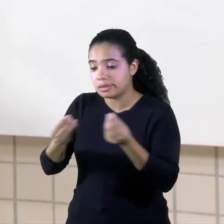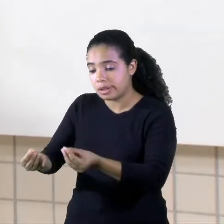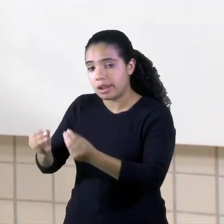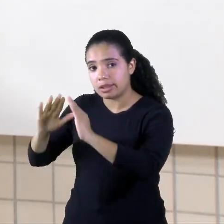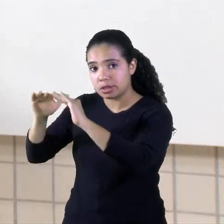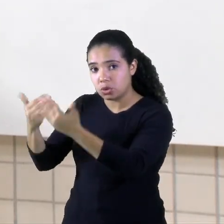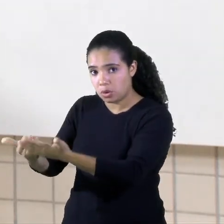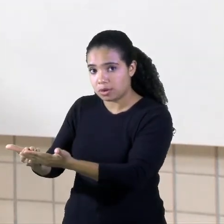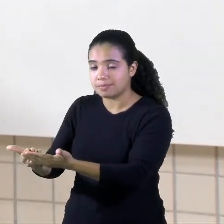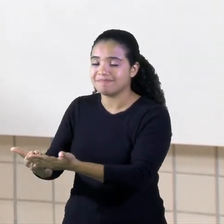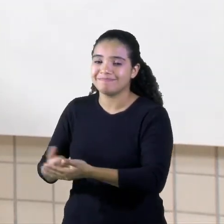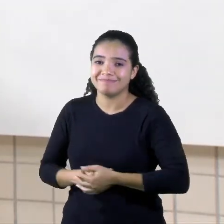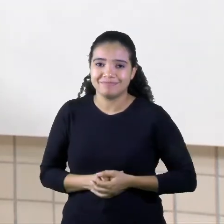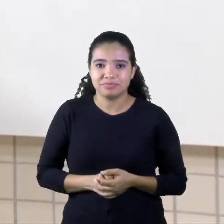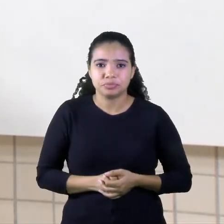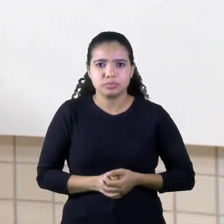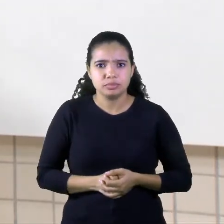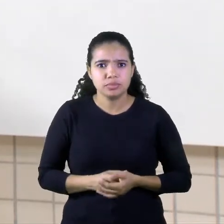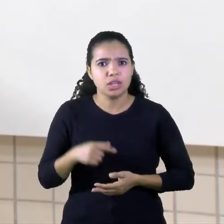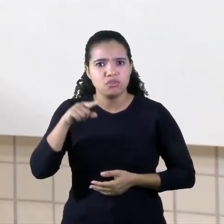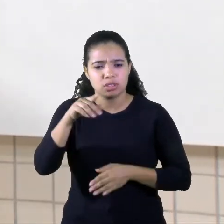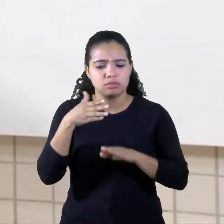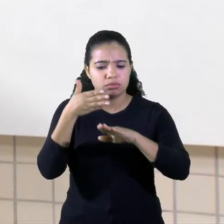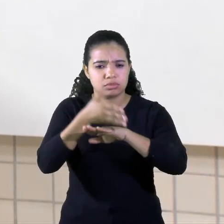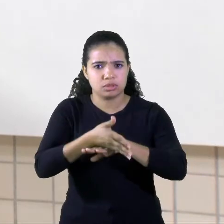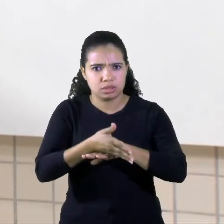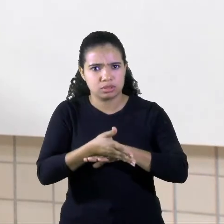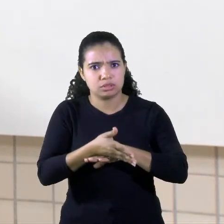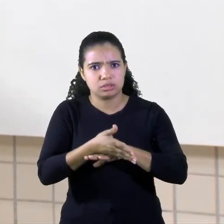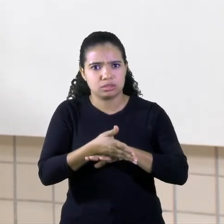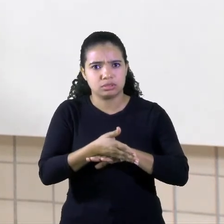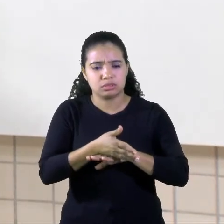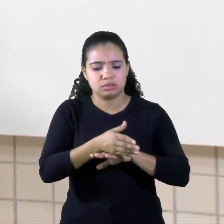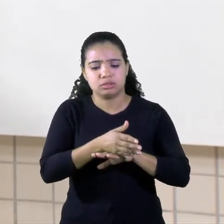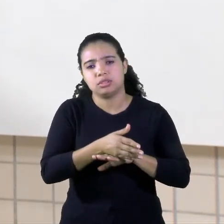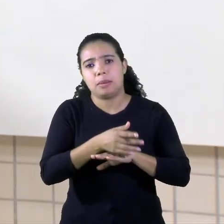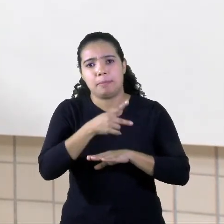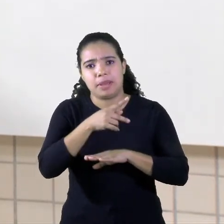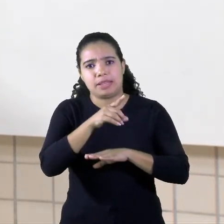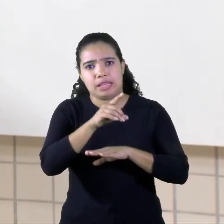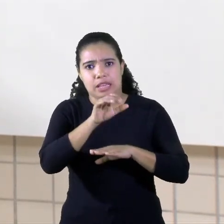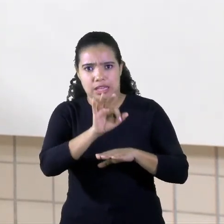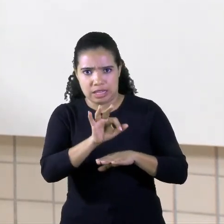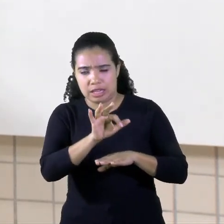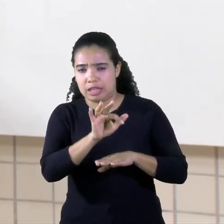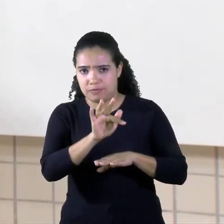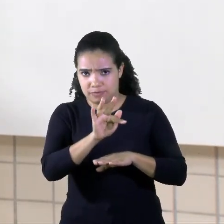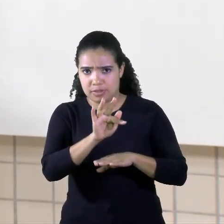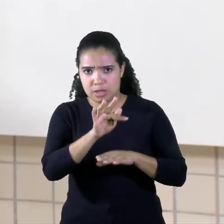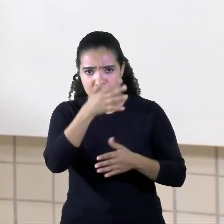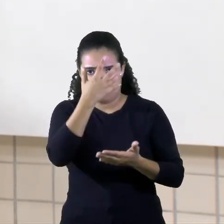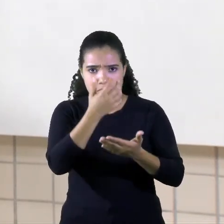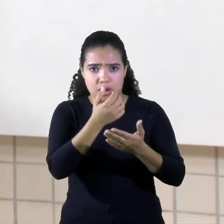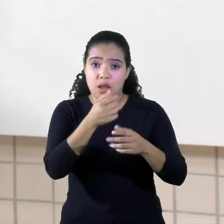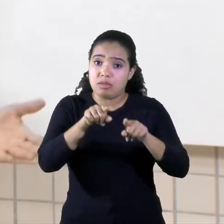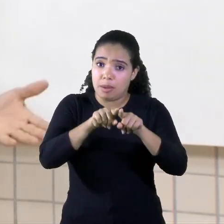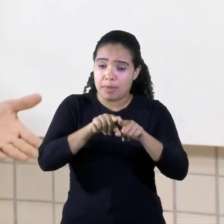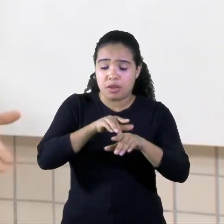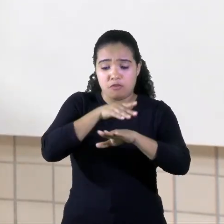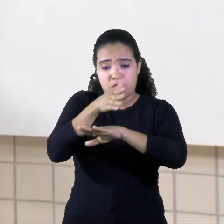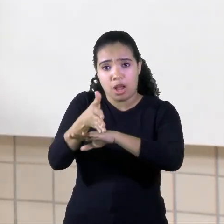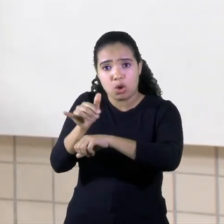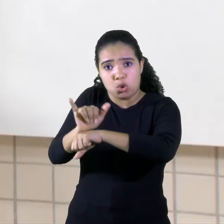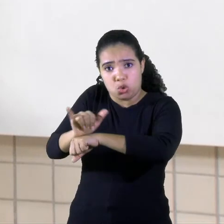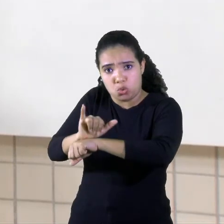lá. E quando você for acessar esse nosso material aqui pelo canal do YouTube, Palmas Homeschool,